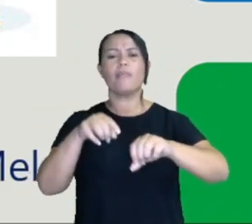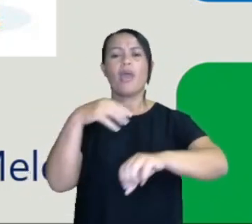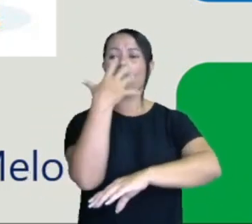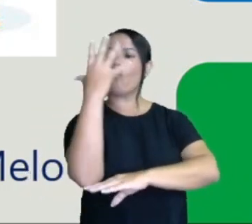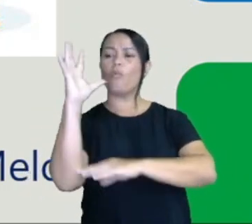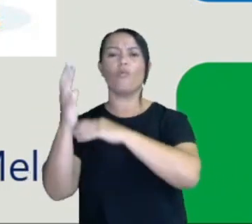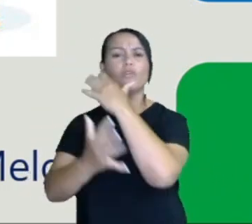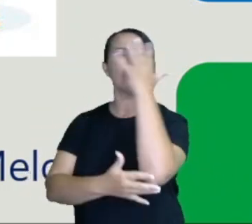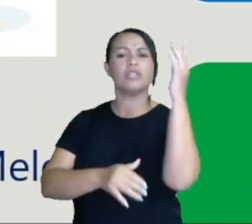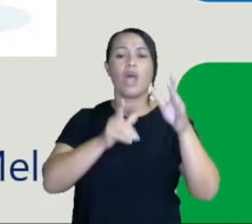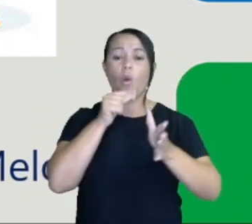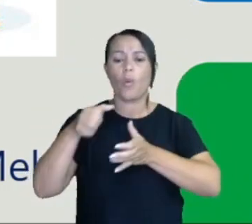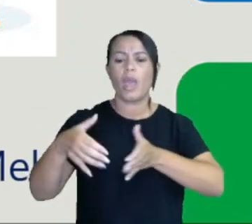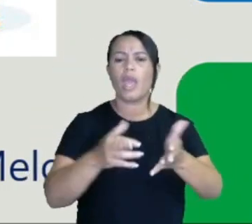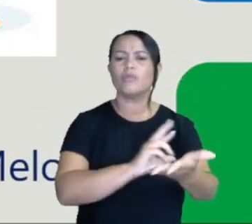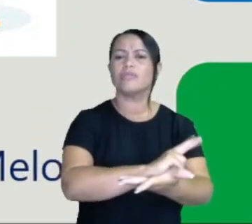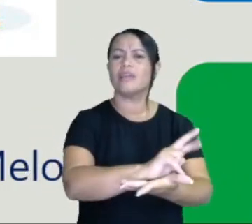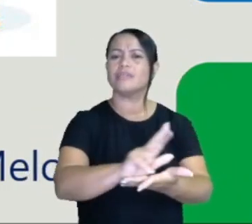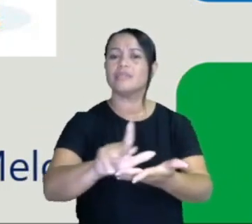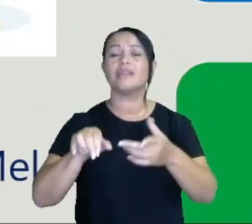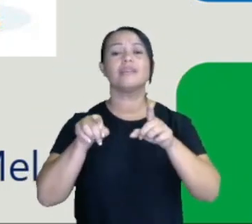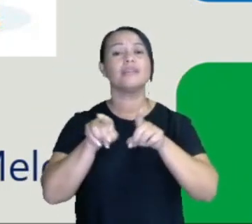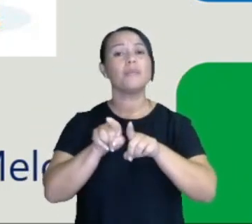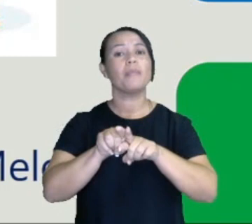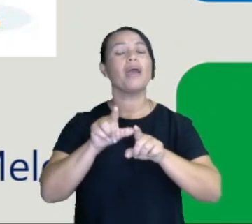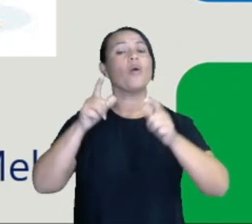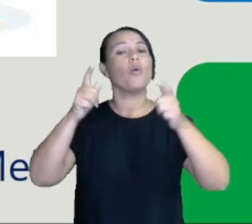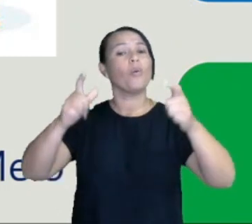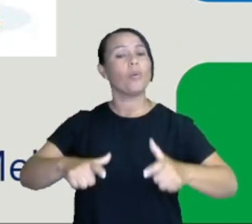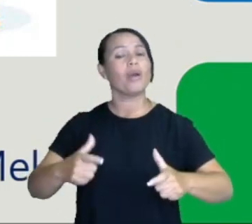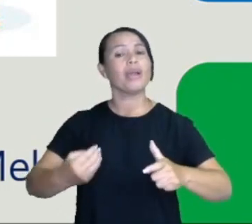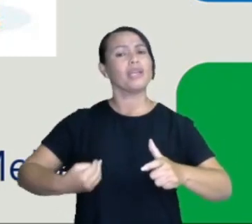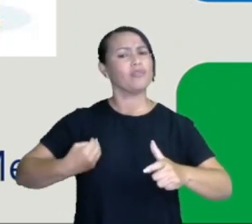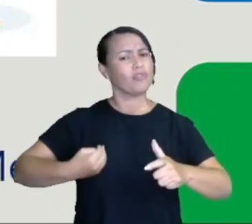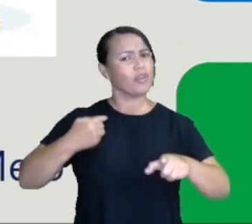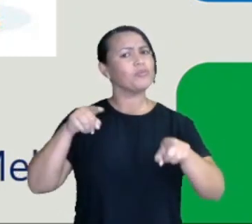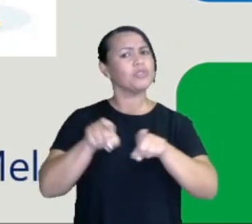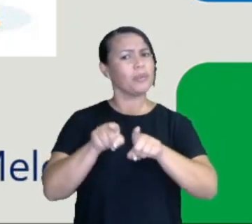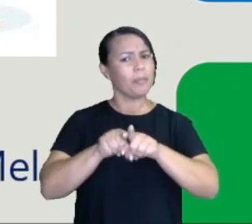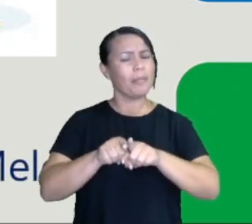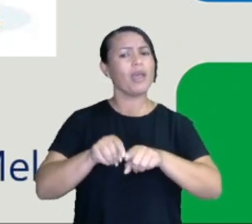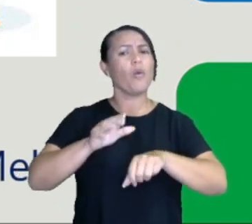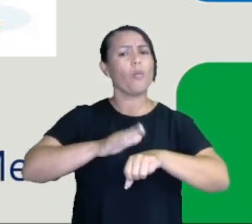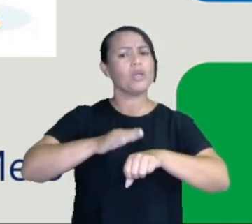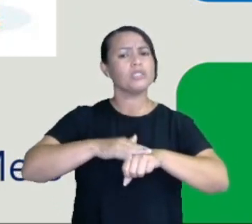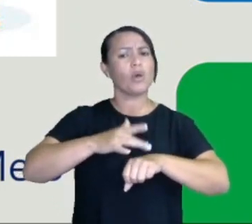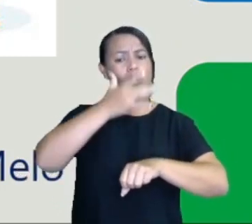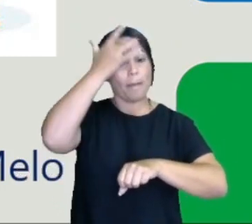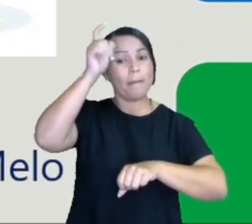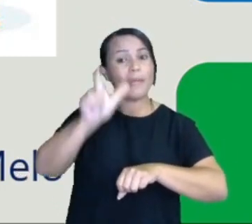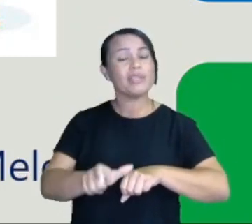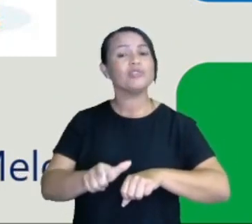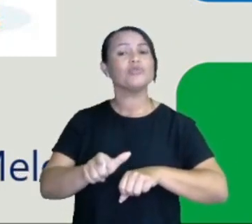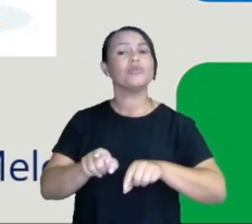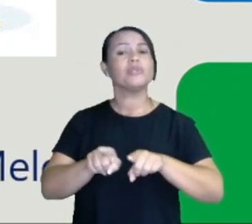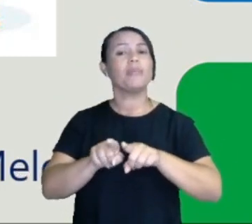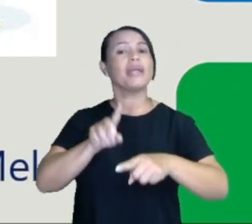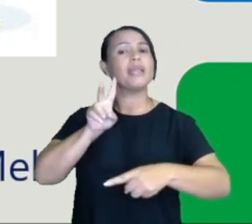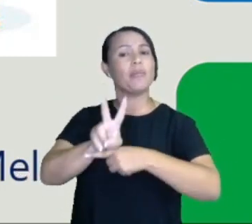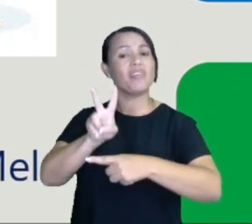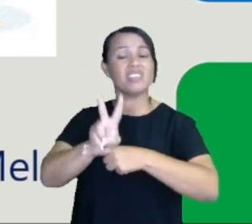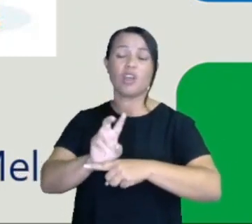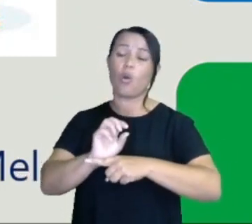vegetal, rios, etc., no ambiente em que vive, bem como a ação humana na preservação